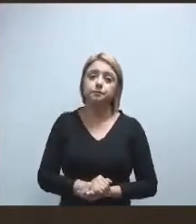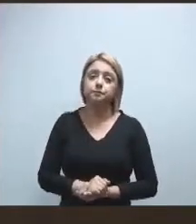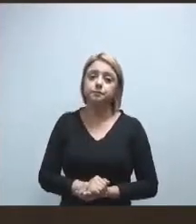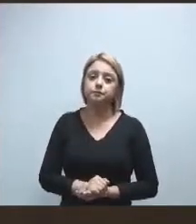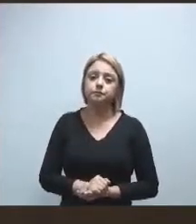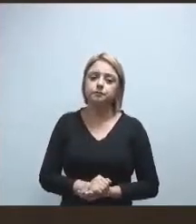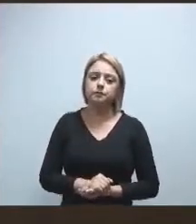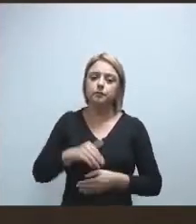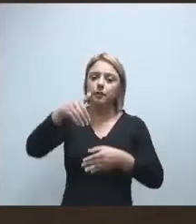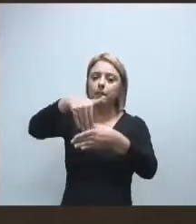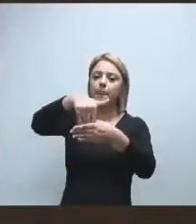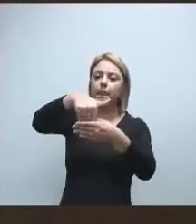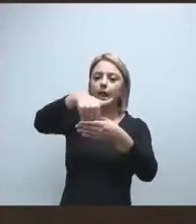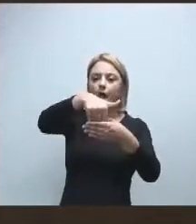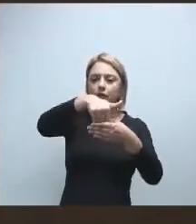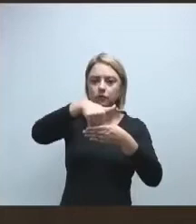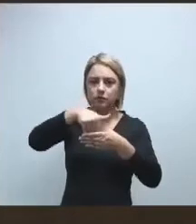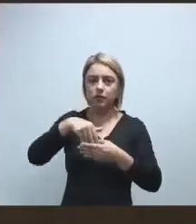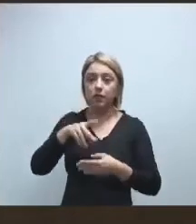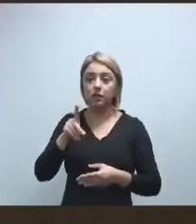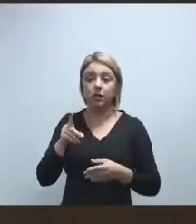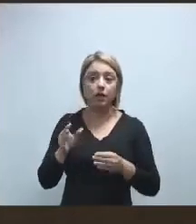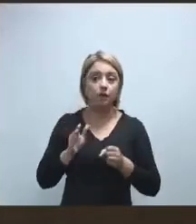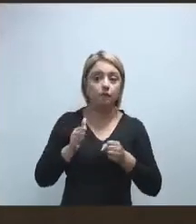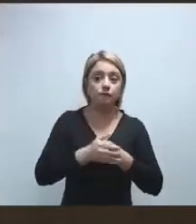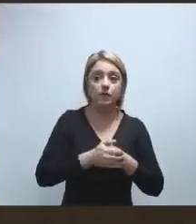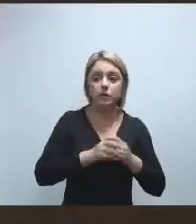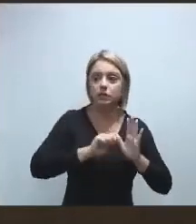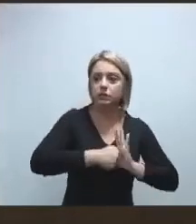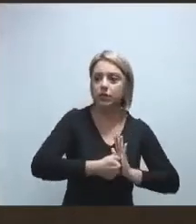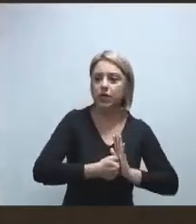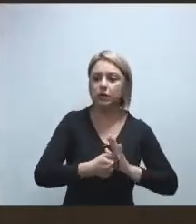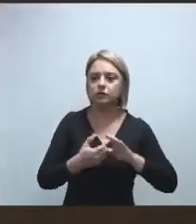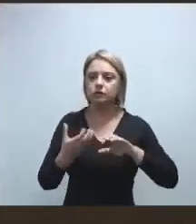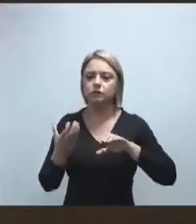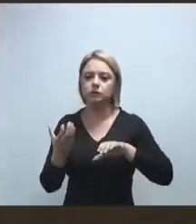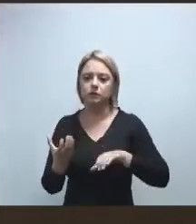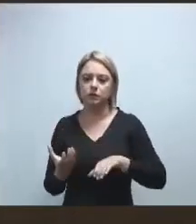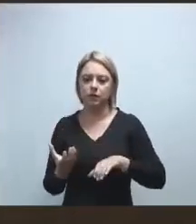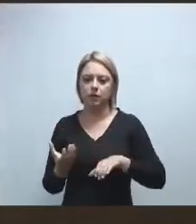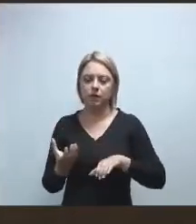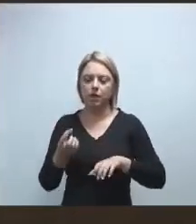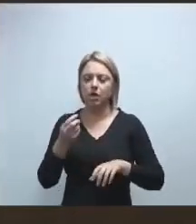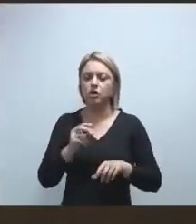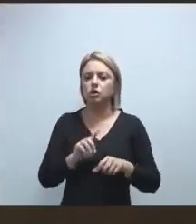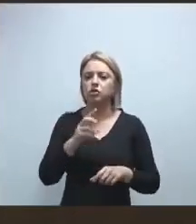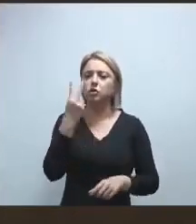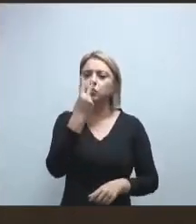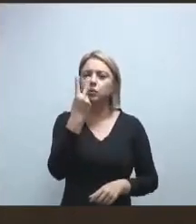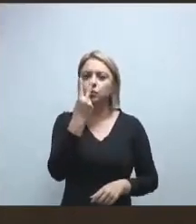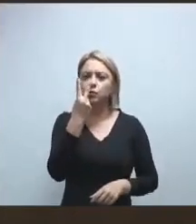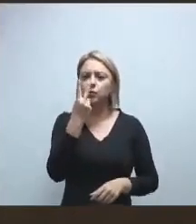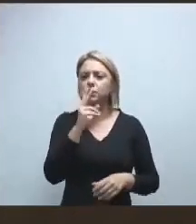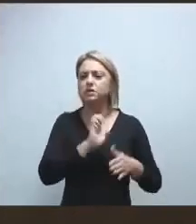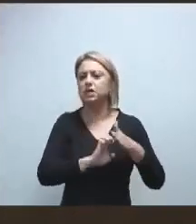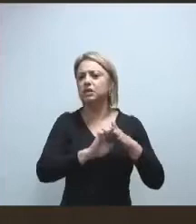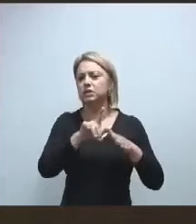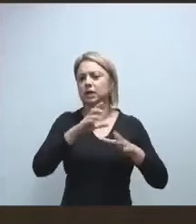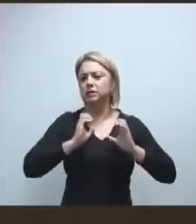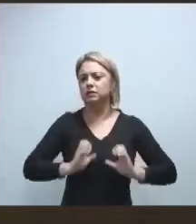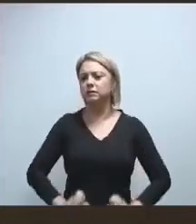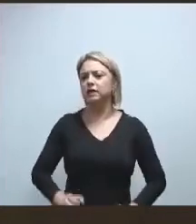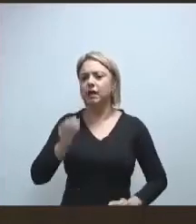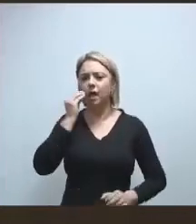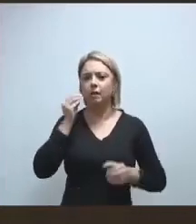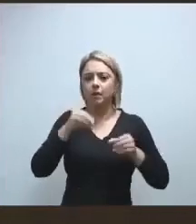a votação das diretas fecharam o congresso nacional só tinha duas entidades civis